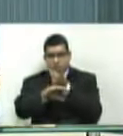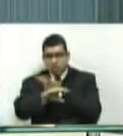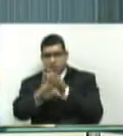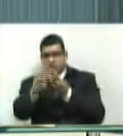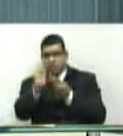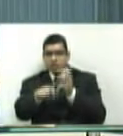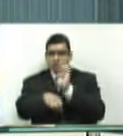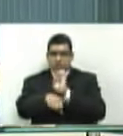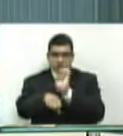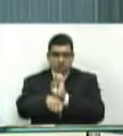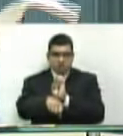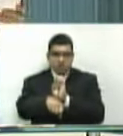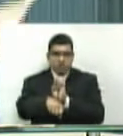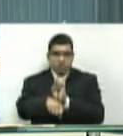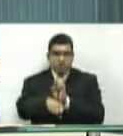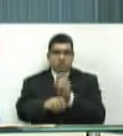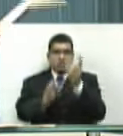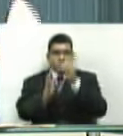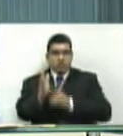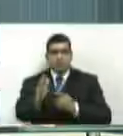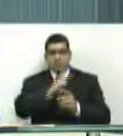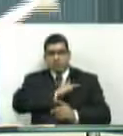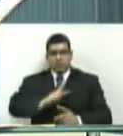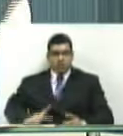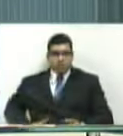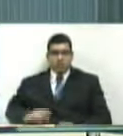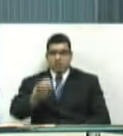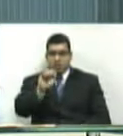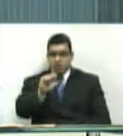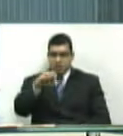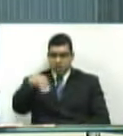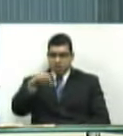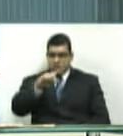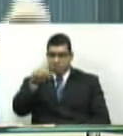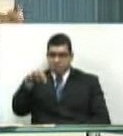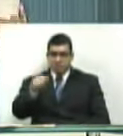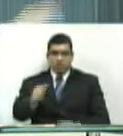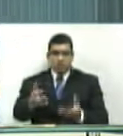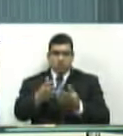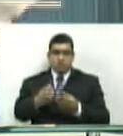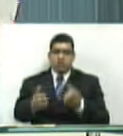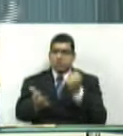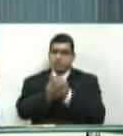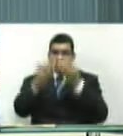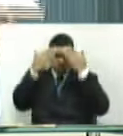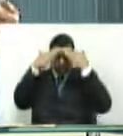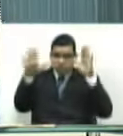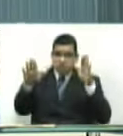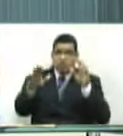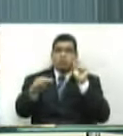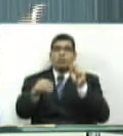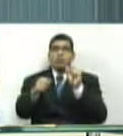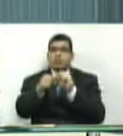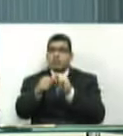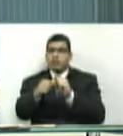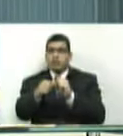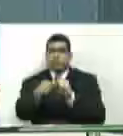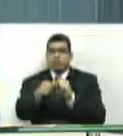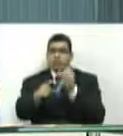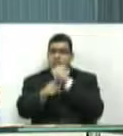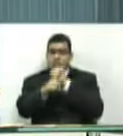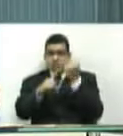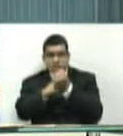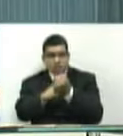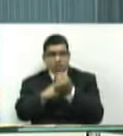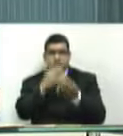do Estado e o diretor-presidente da Amazonprev para prestar esclarecimentos aos deputados e à sociedade.